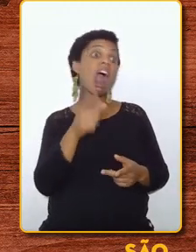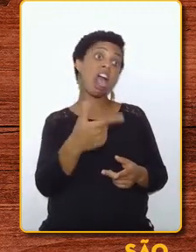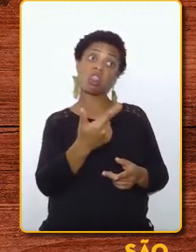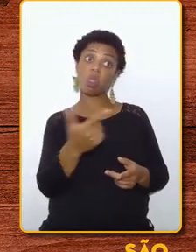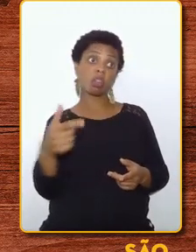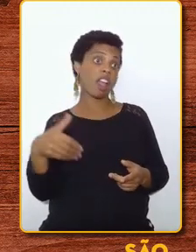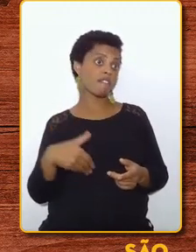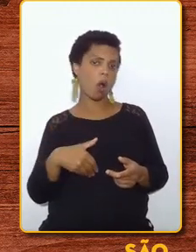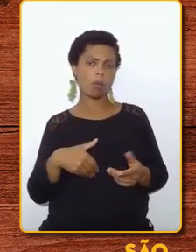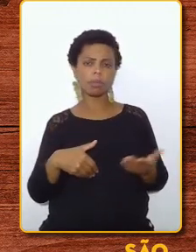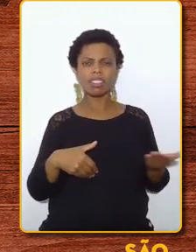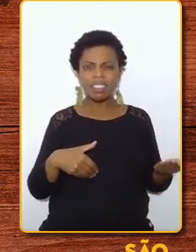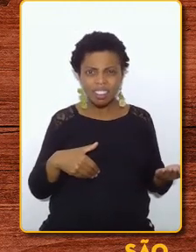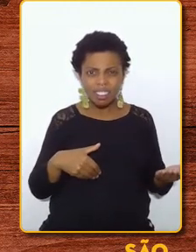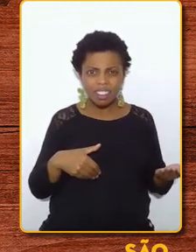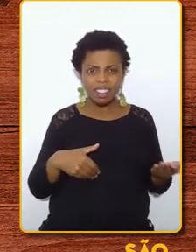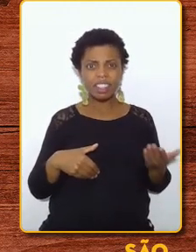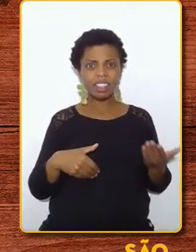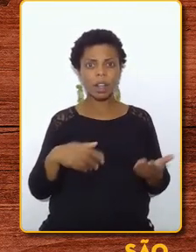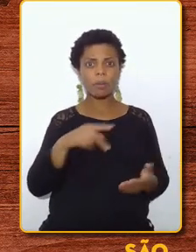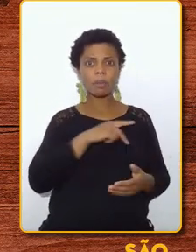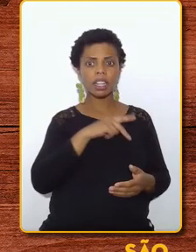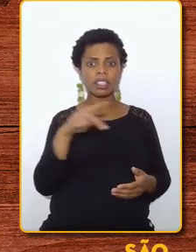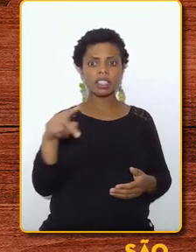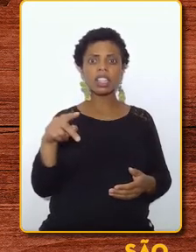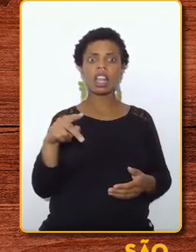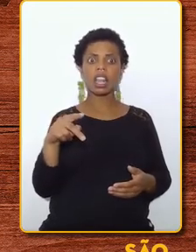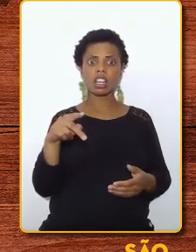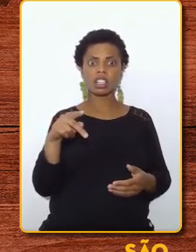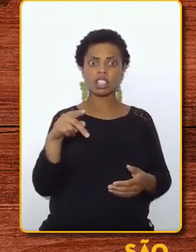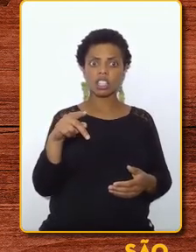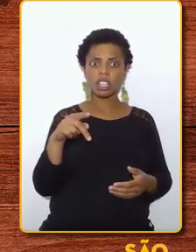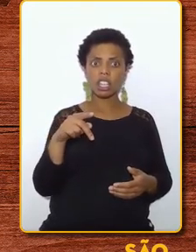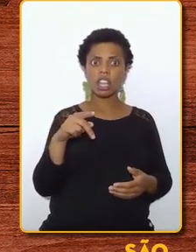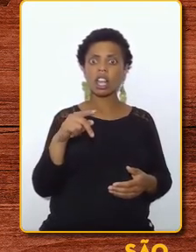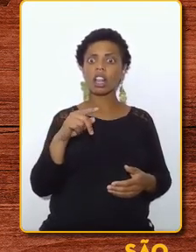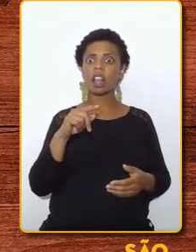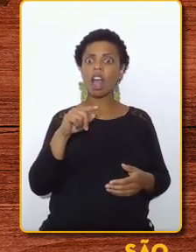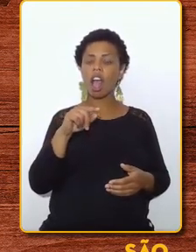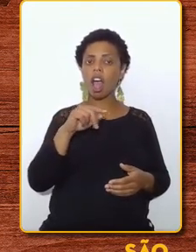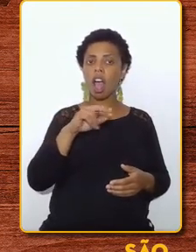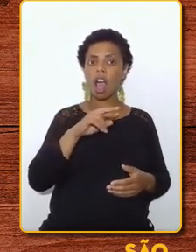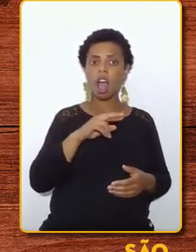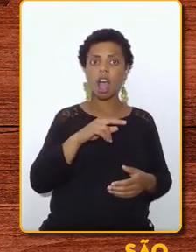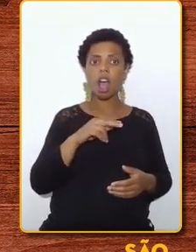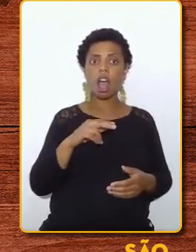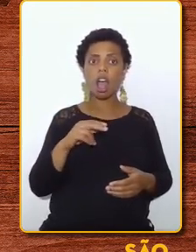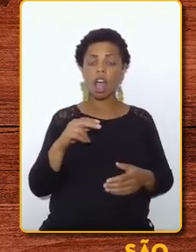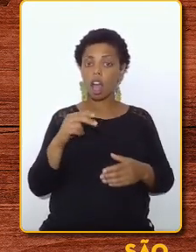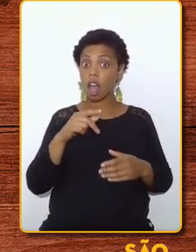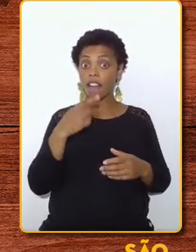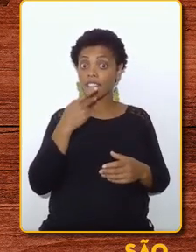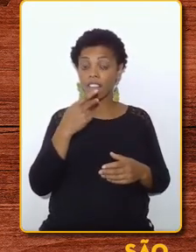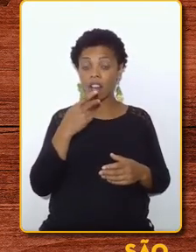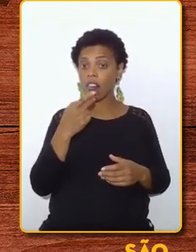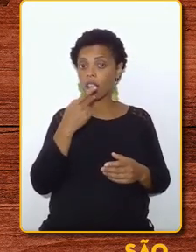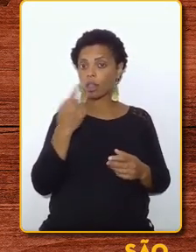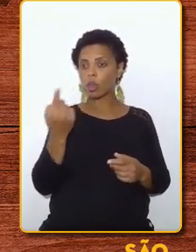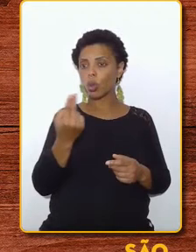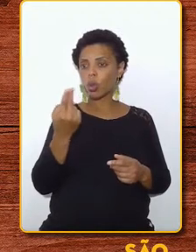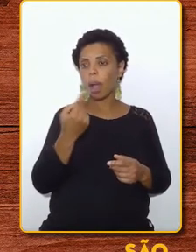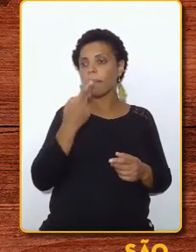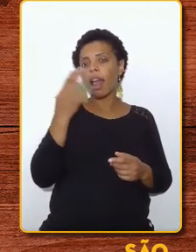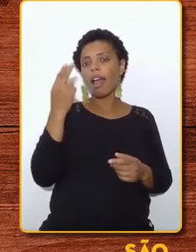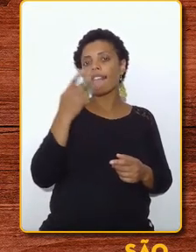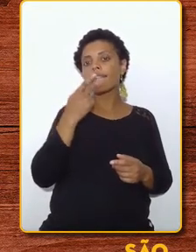o presidente da República, ele chega ao absurdo não só de negar os dados, as estatísticas, sem apresentar nenhuma